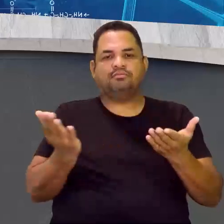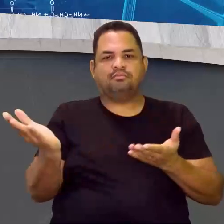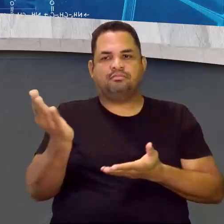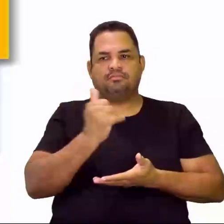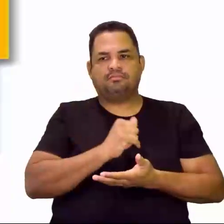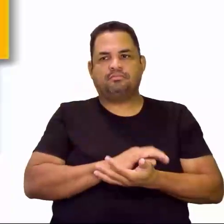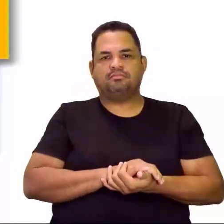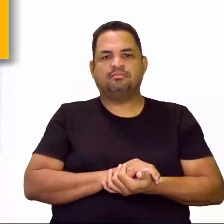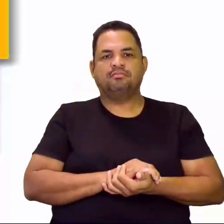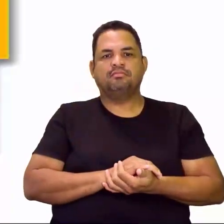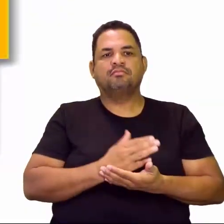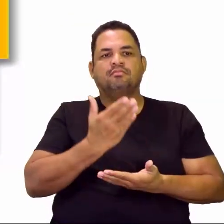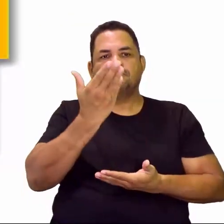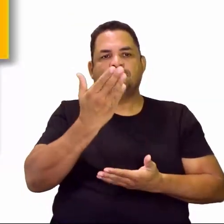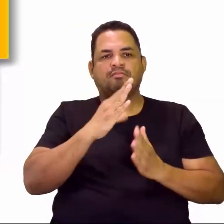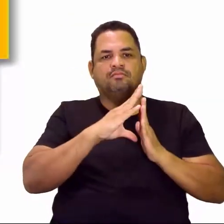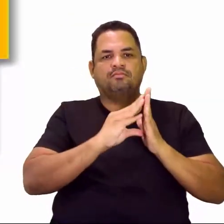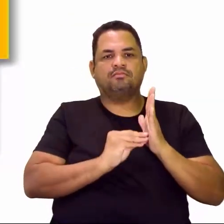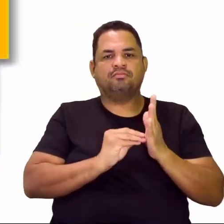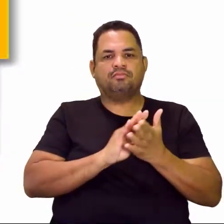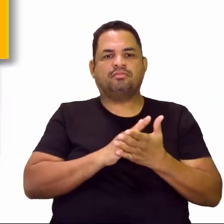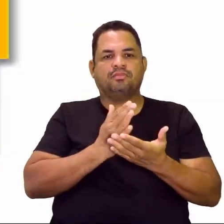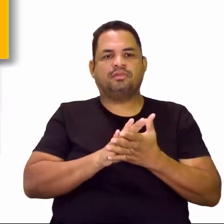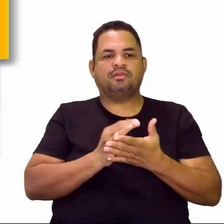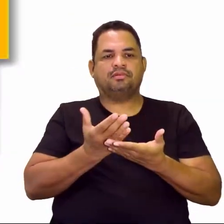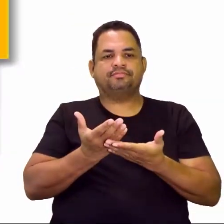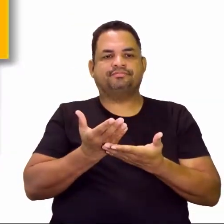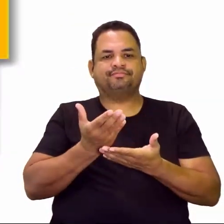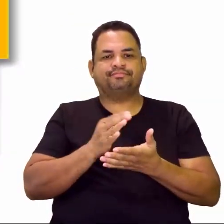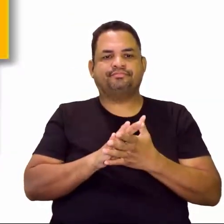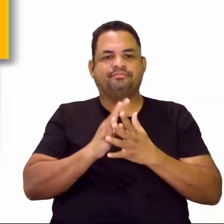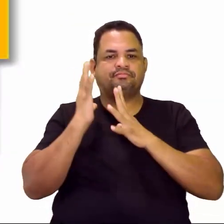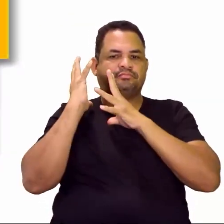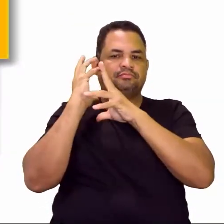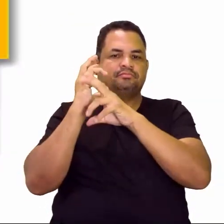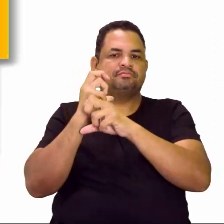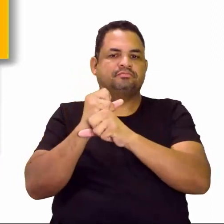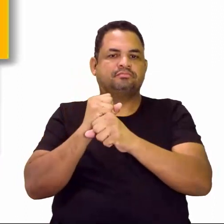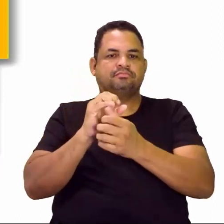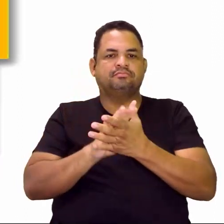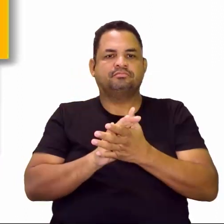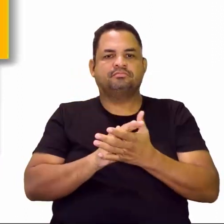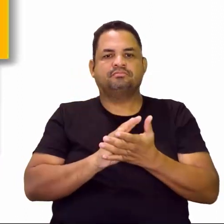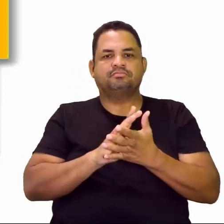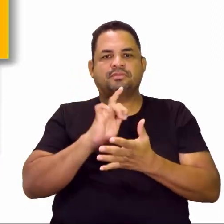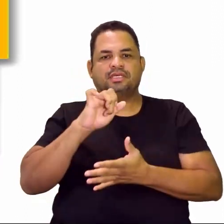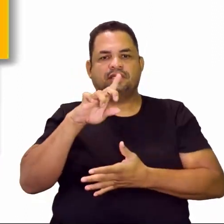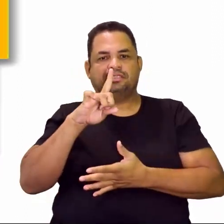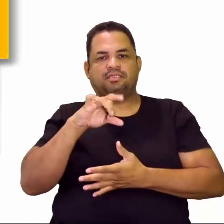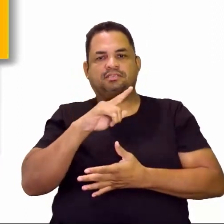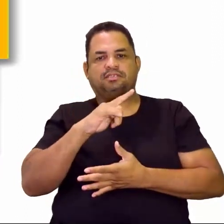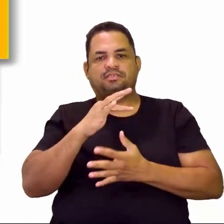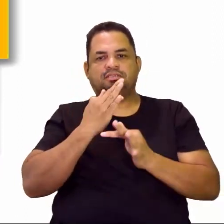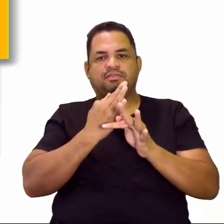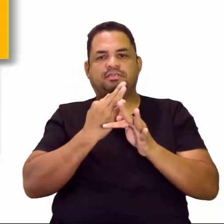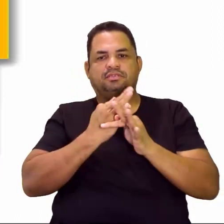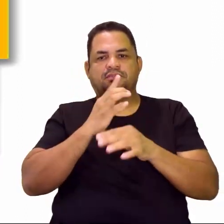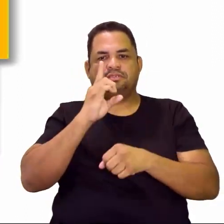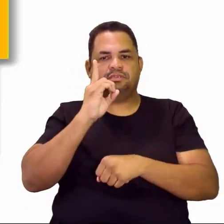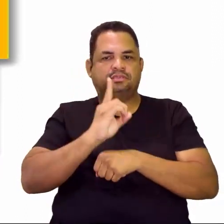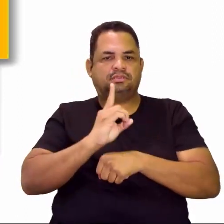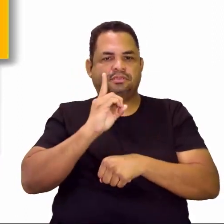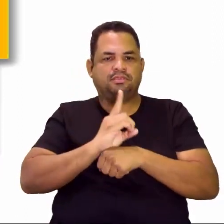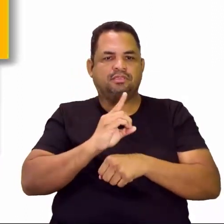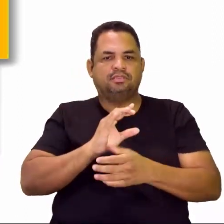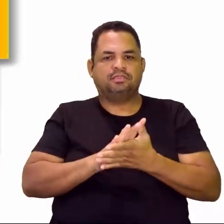lá então agora nos conteúdos? Olha, você vai revisar hoje sobre as grandezas físicas,